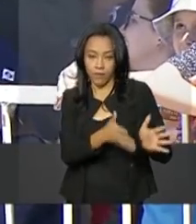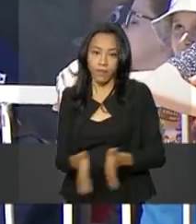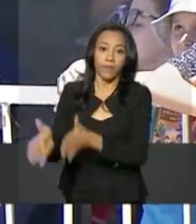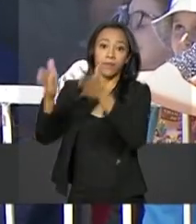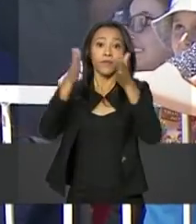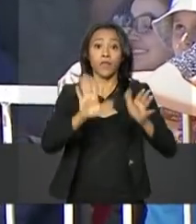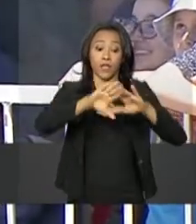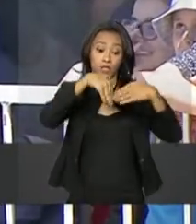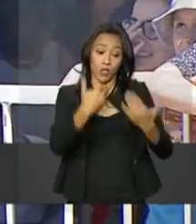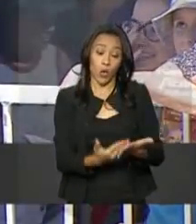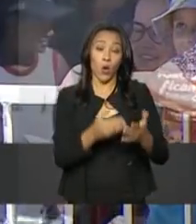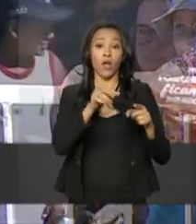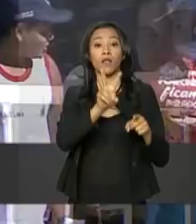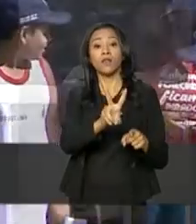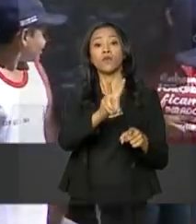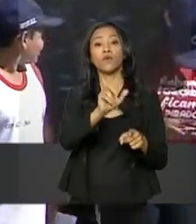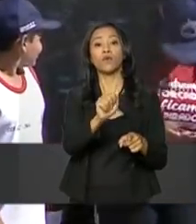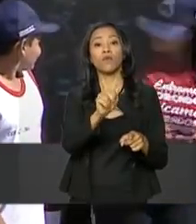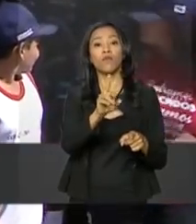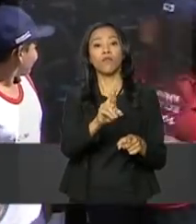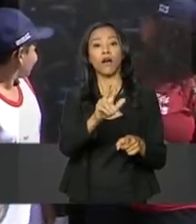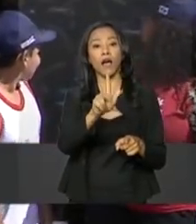Escola Classe Varjão